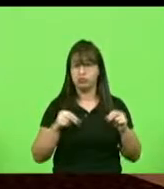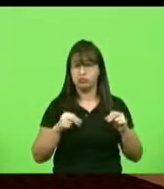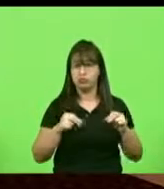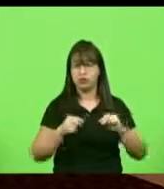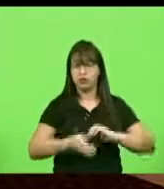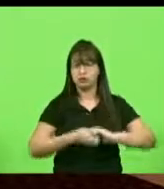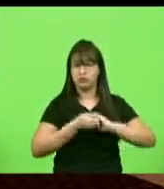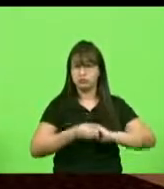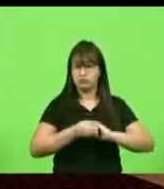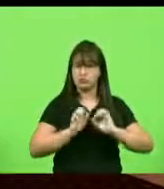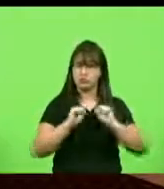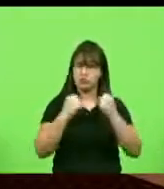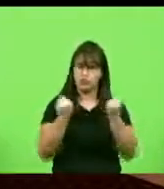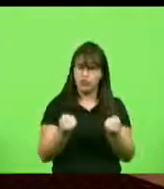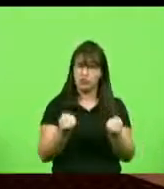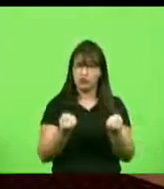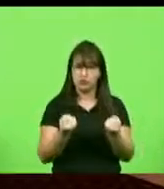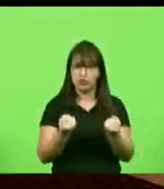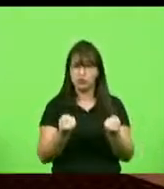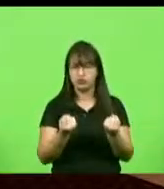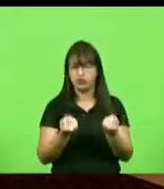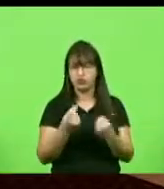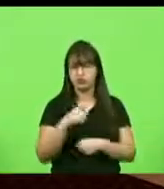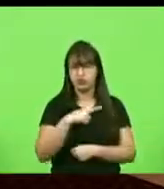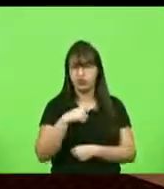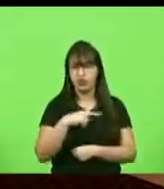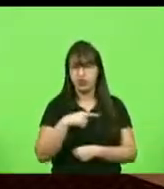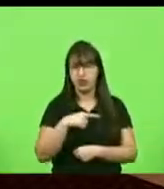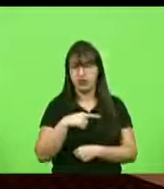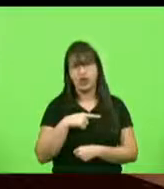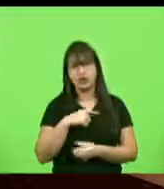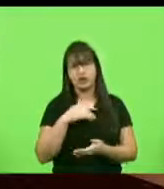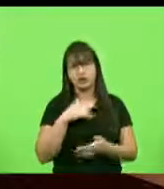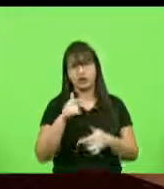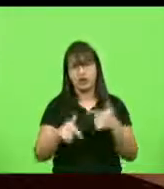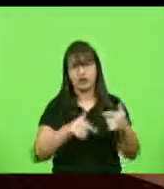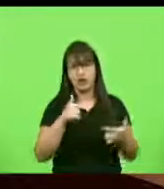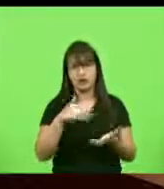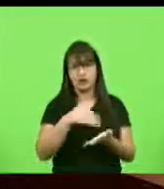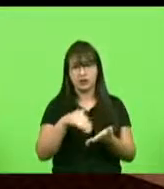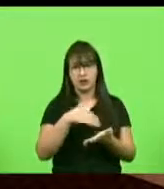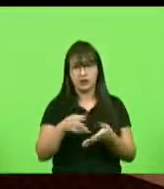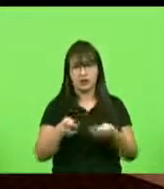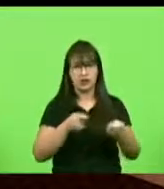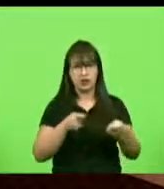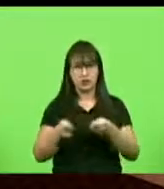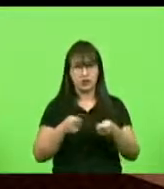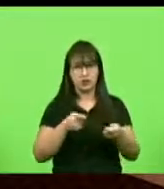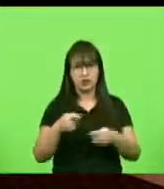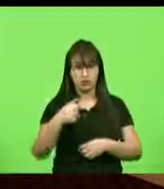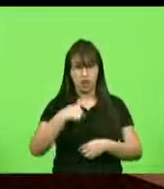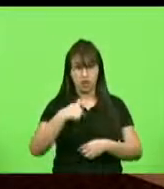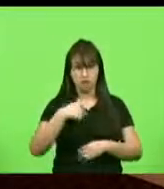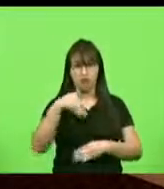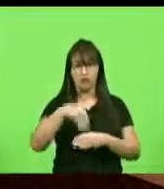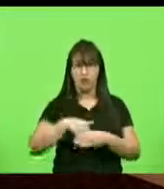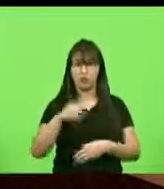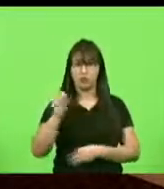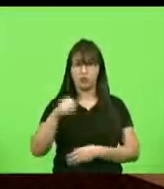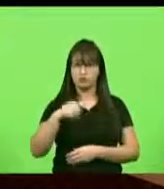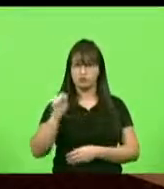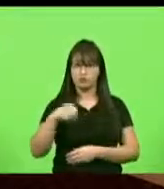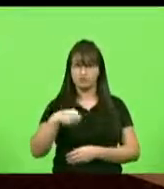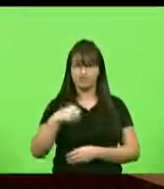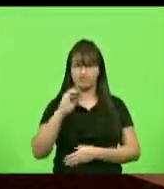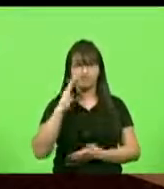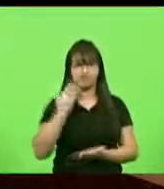dedicação, pelo esforço que ele demonstrou enquanto esteve à frente da Secretaria de Administração. E eu vou votar, sim,